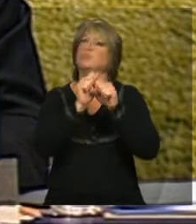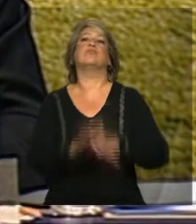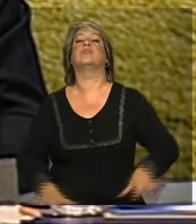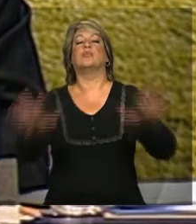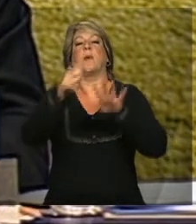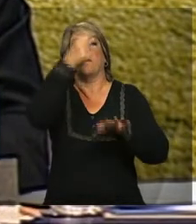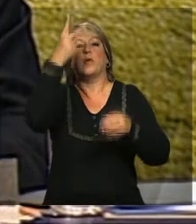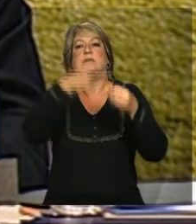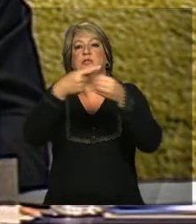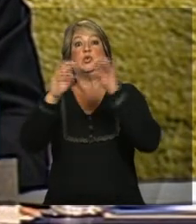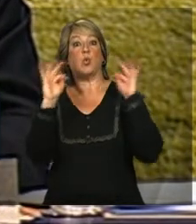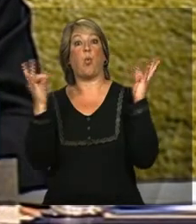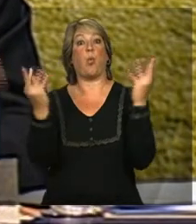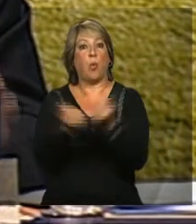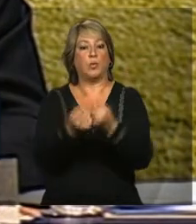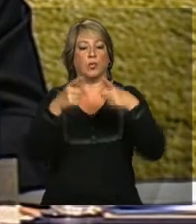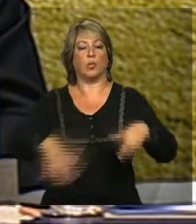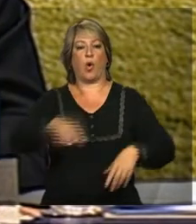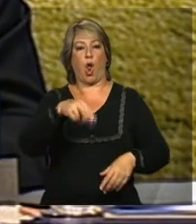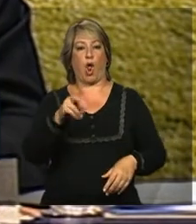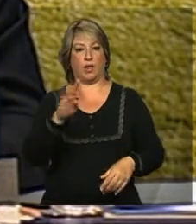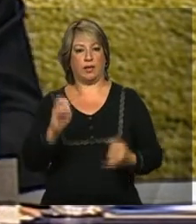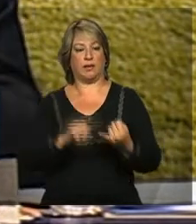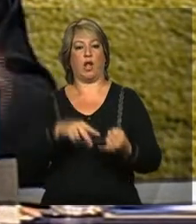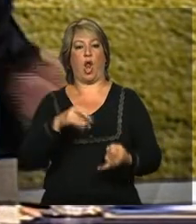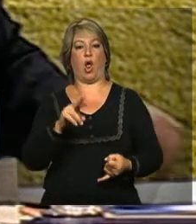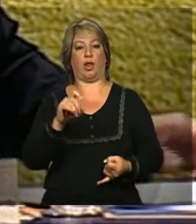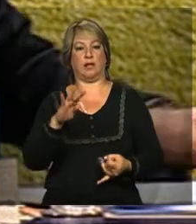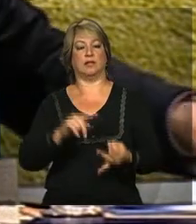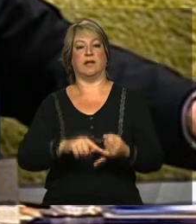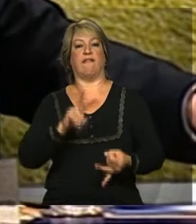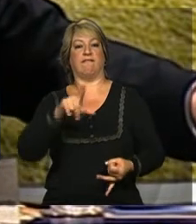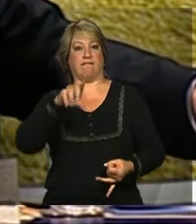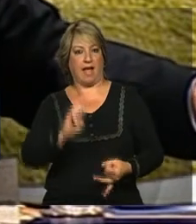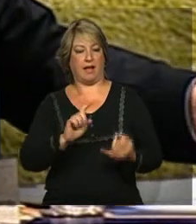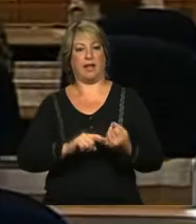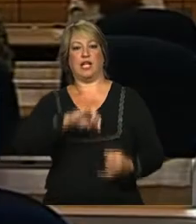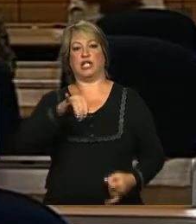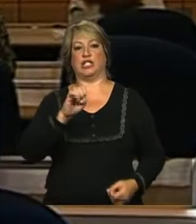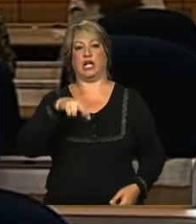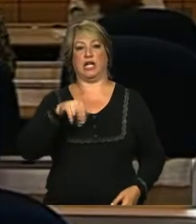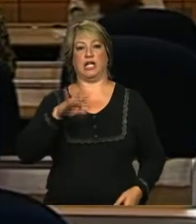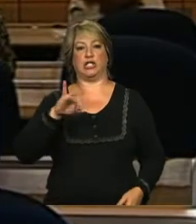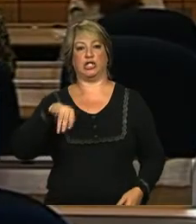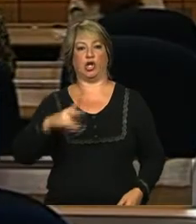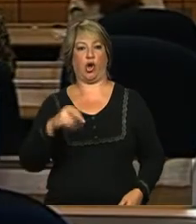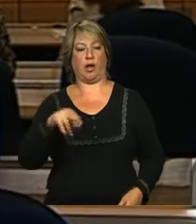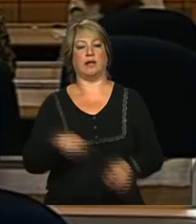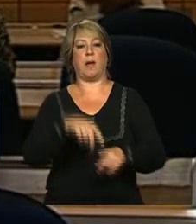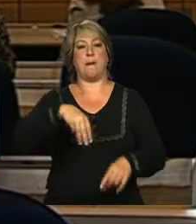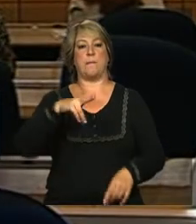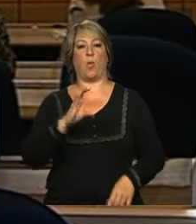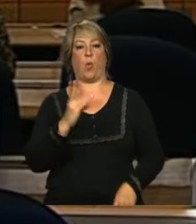cobrir os municípios todos os municípios da região norte nordeste Vale do Jequitinhonha Vale do Mucuri tô procurando